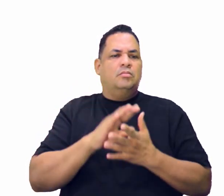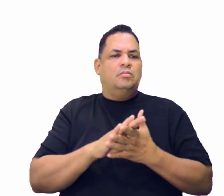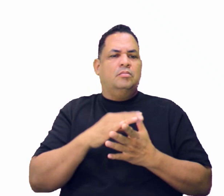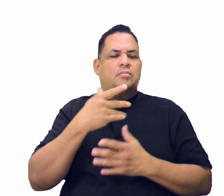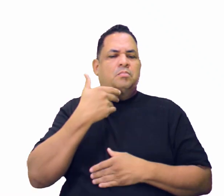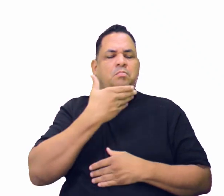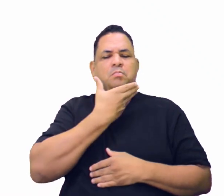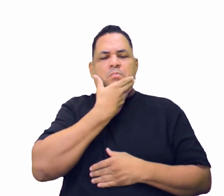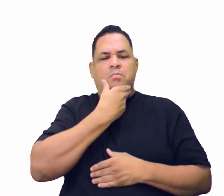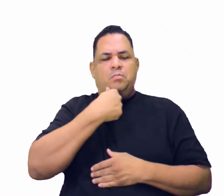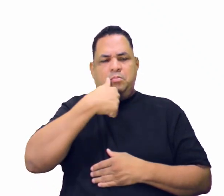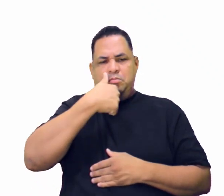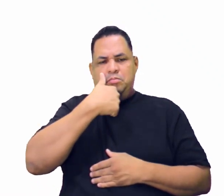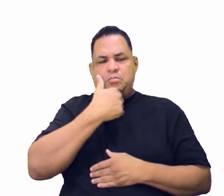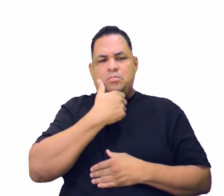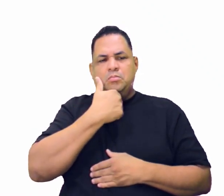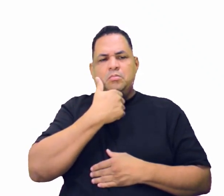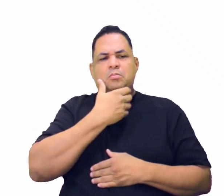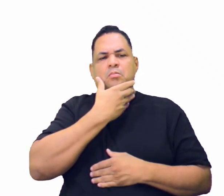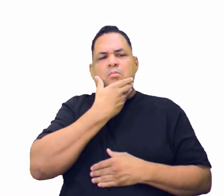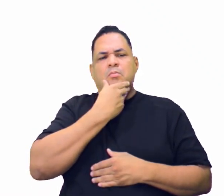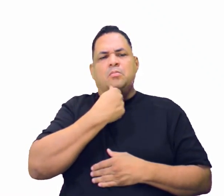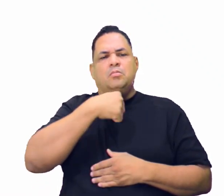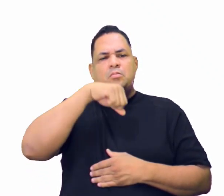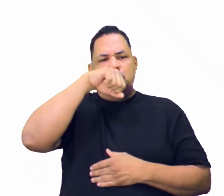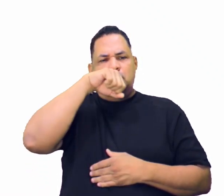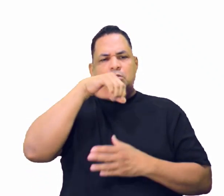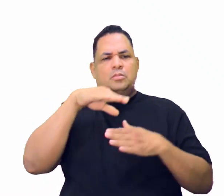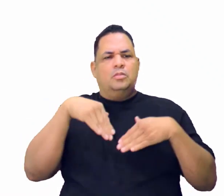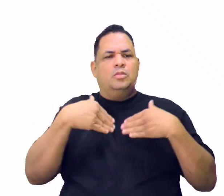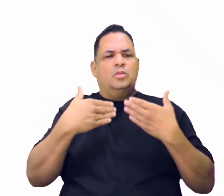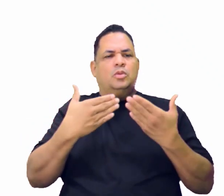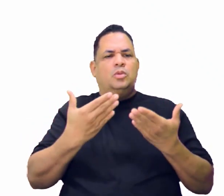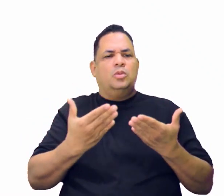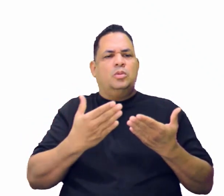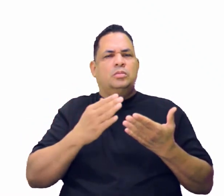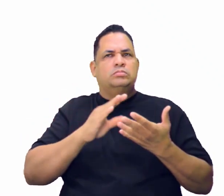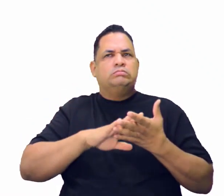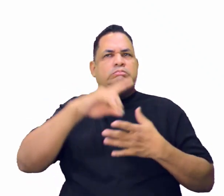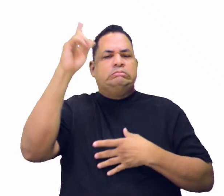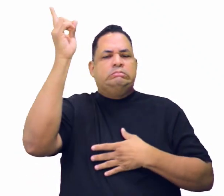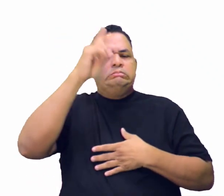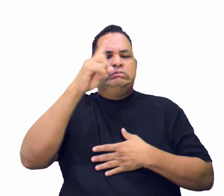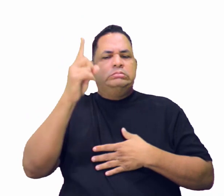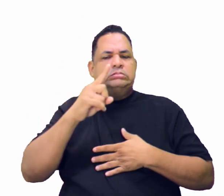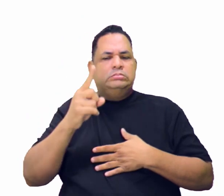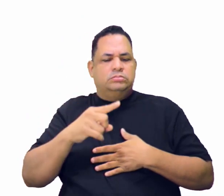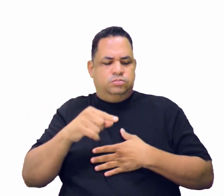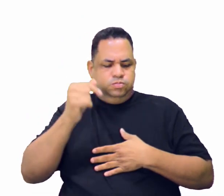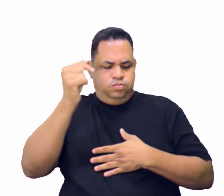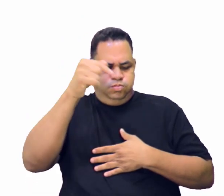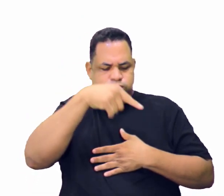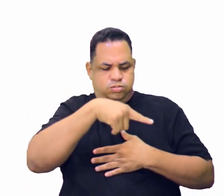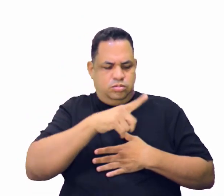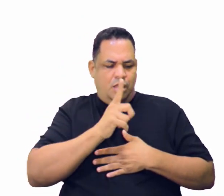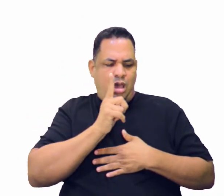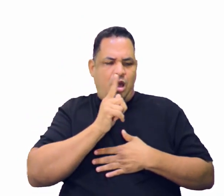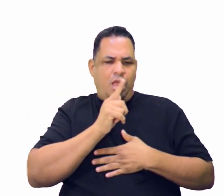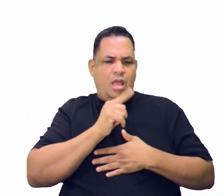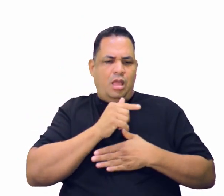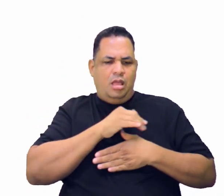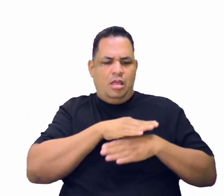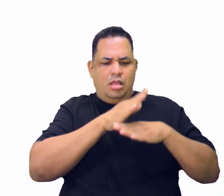Pai, por que será que quando os raios caem na água, os peixes não